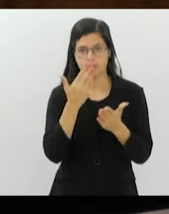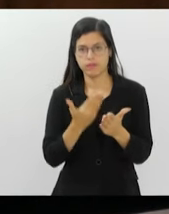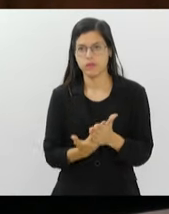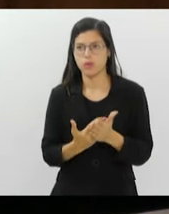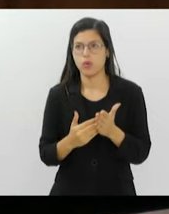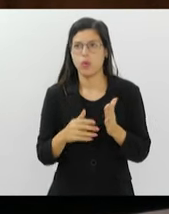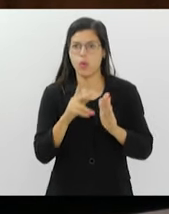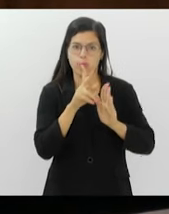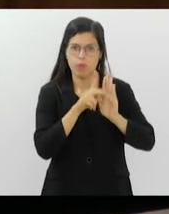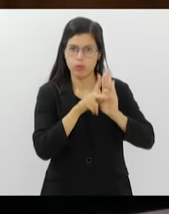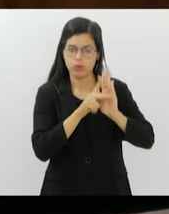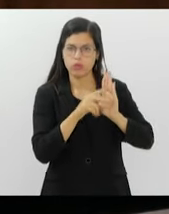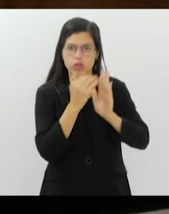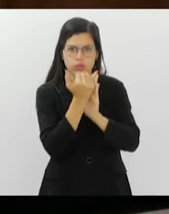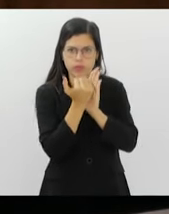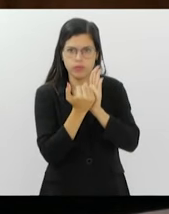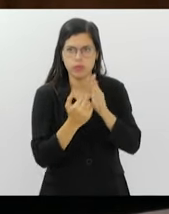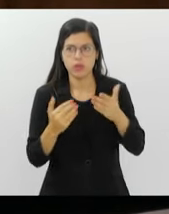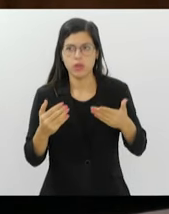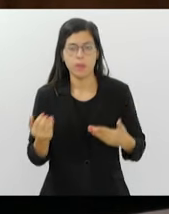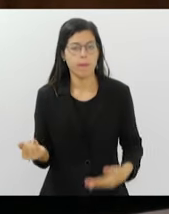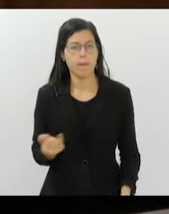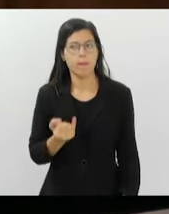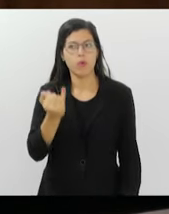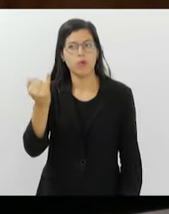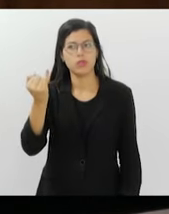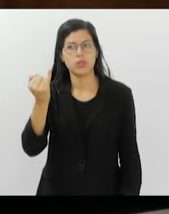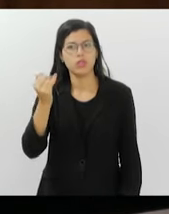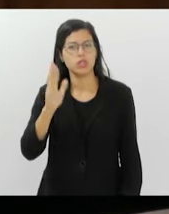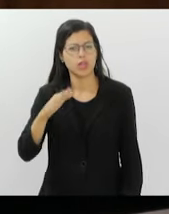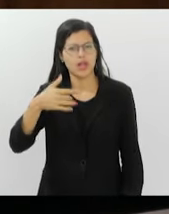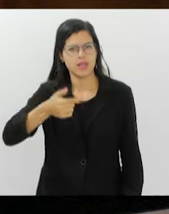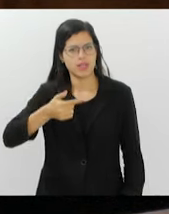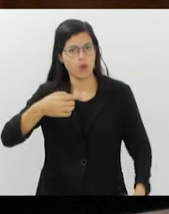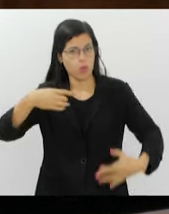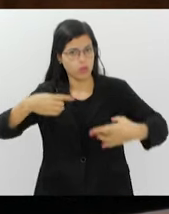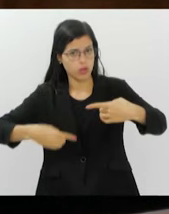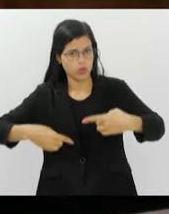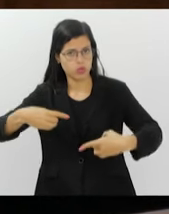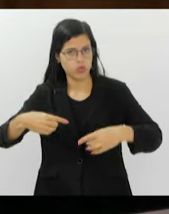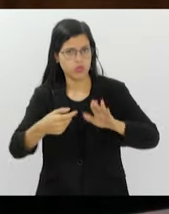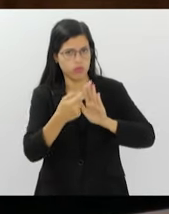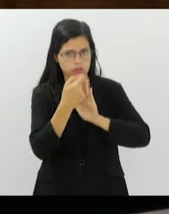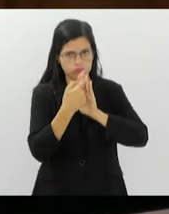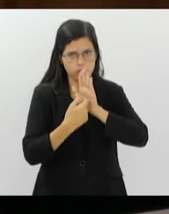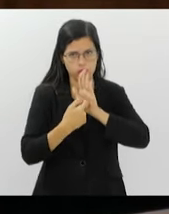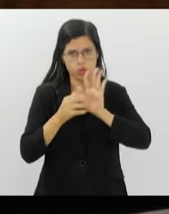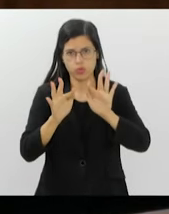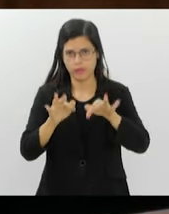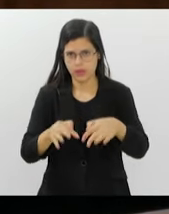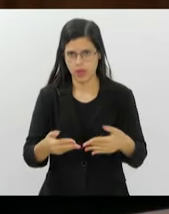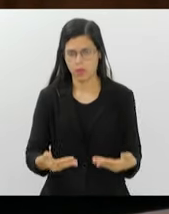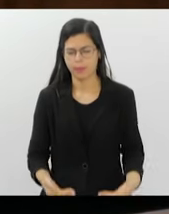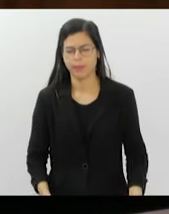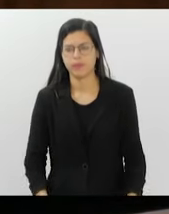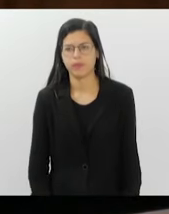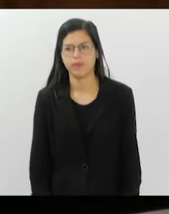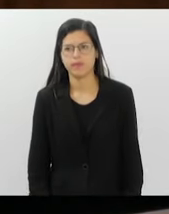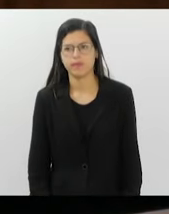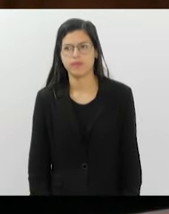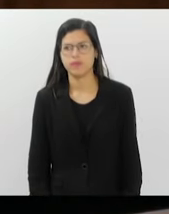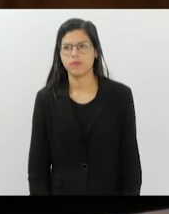hoje importante que já tá em segunda discussão redação do vencido